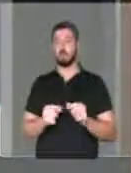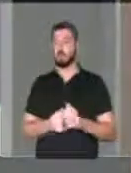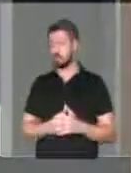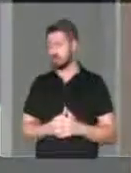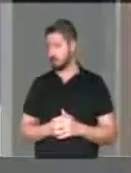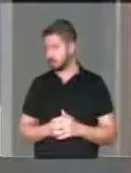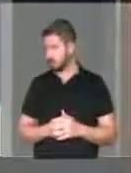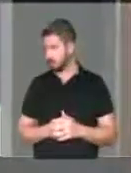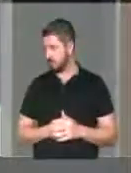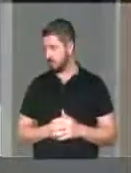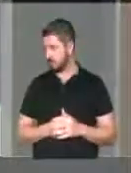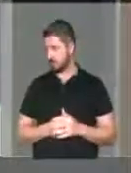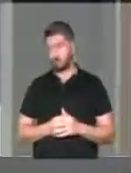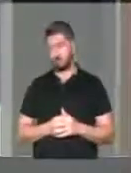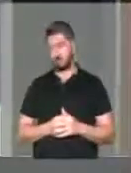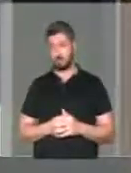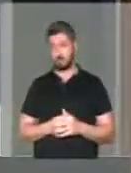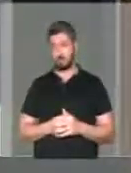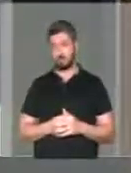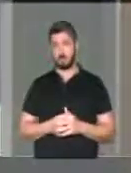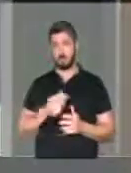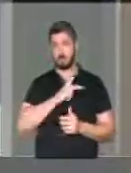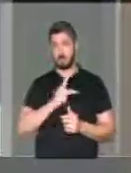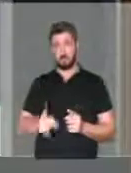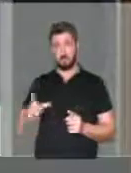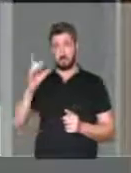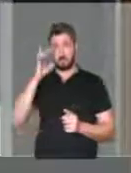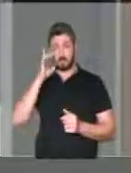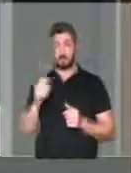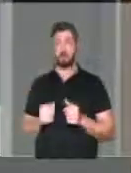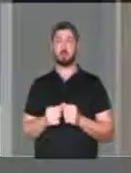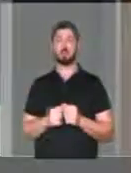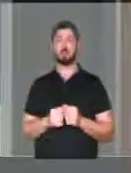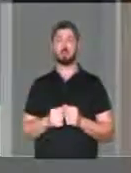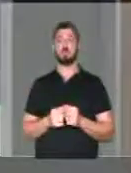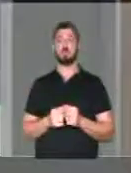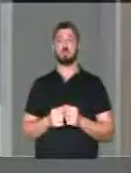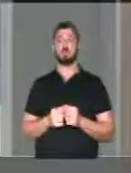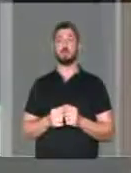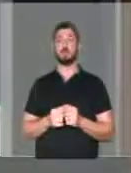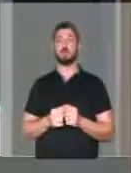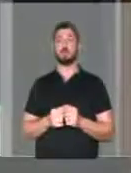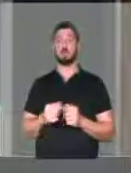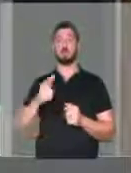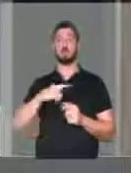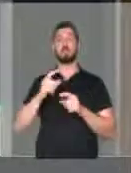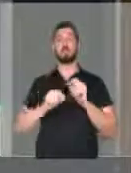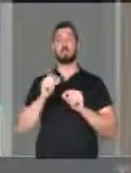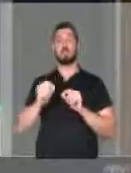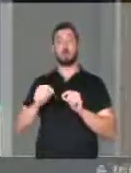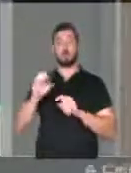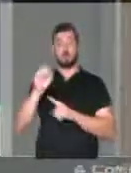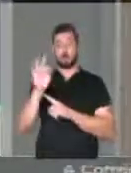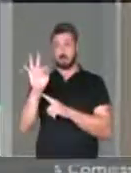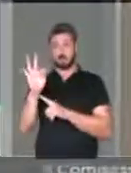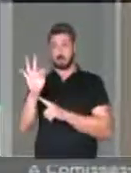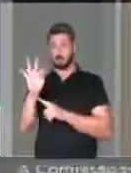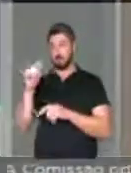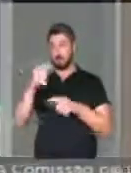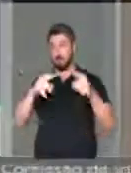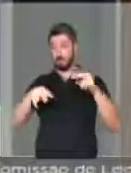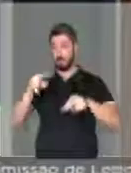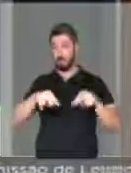nesse sentido, a presidenta Dilma tem o total direito de ver o Supremo